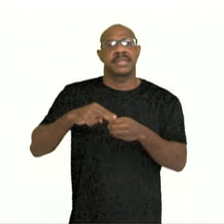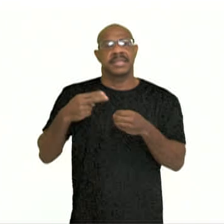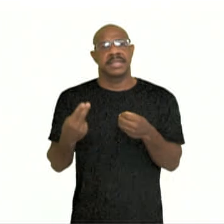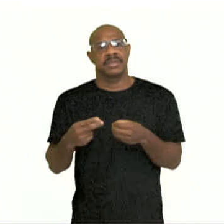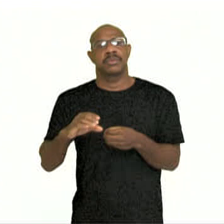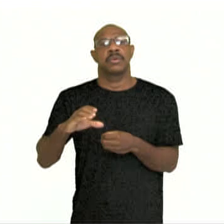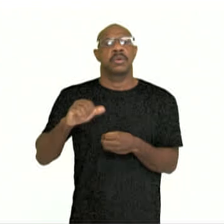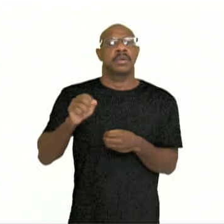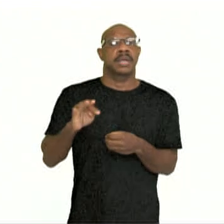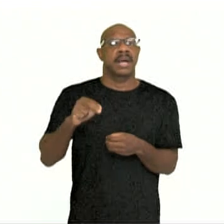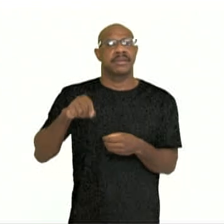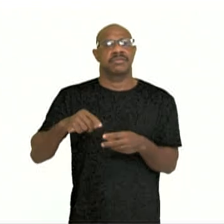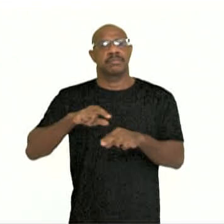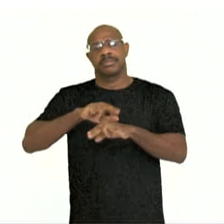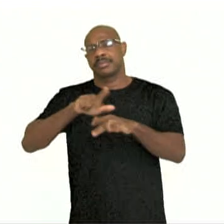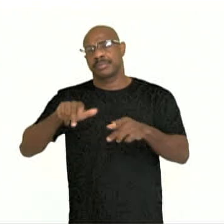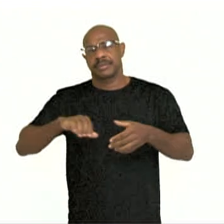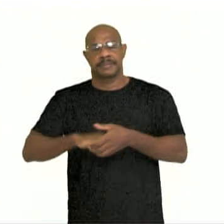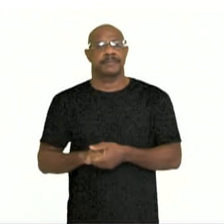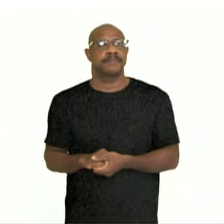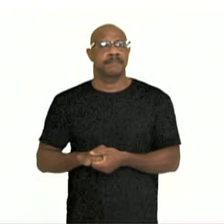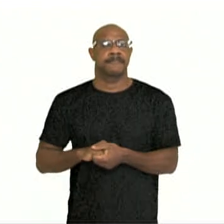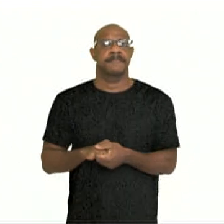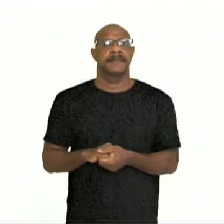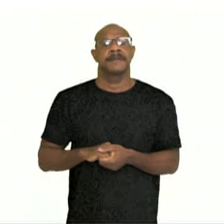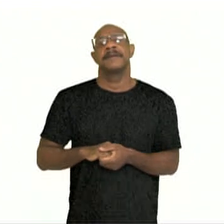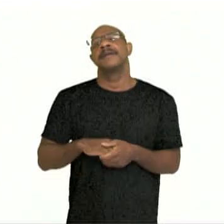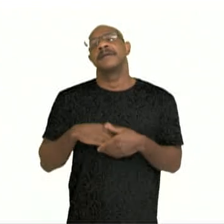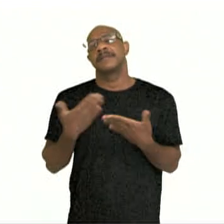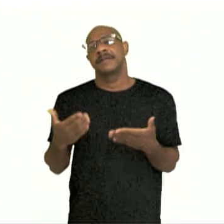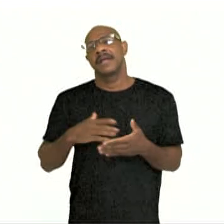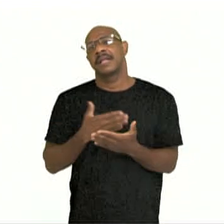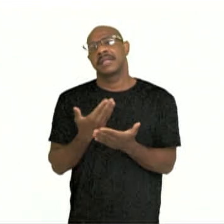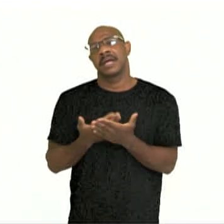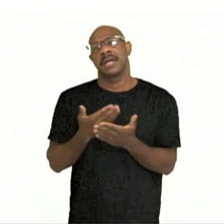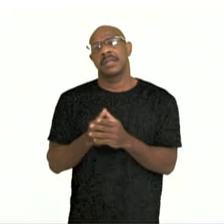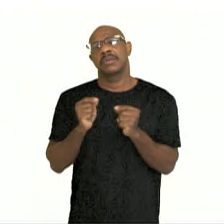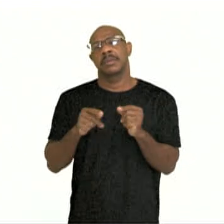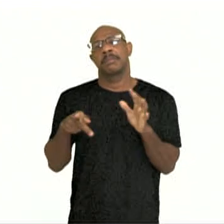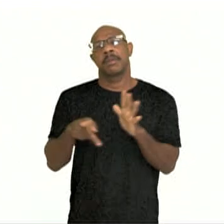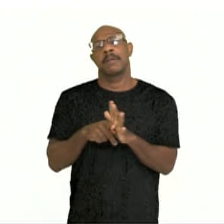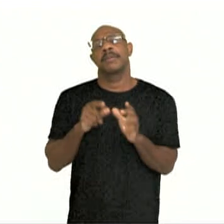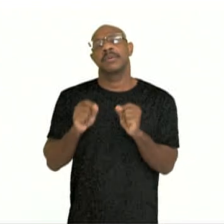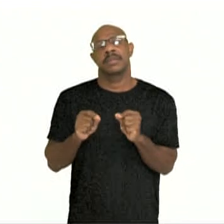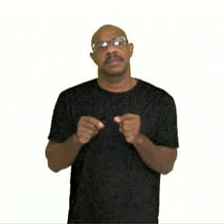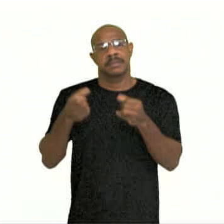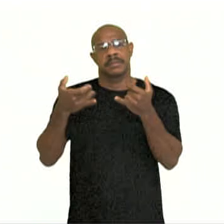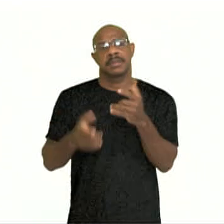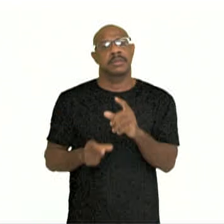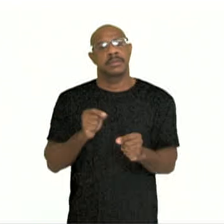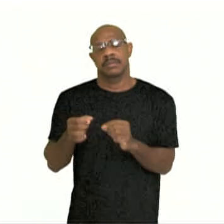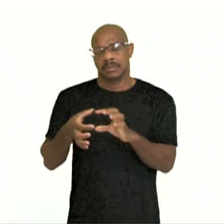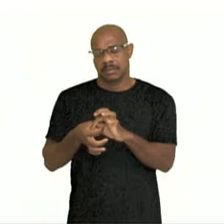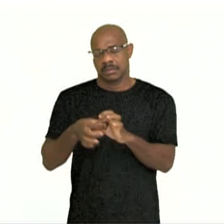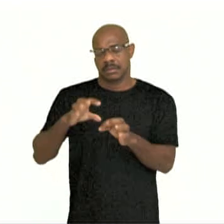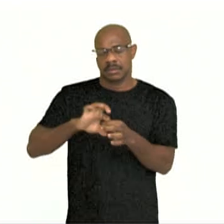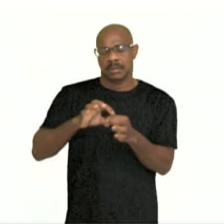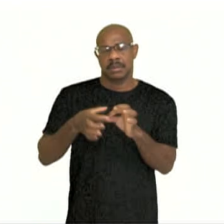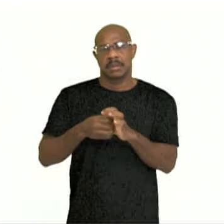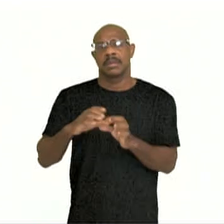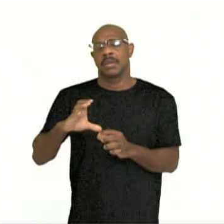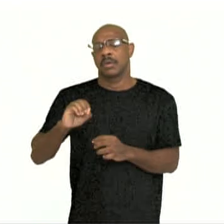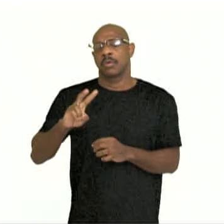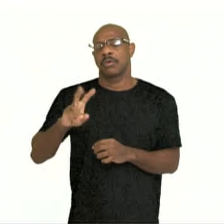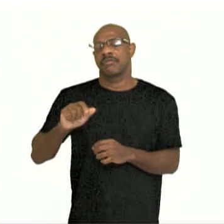nuvem eletrônica ou mar de elétron. Como eu vos disse, essa aula em específico nós vamos trabalhar a ligação